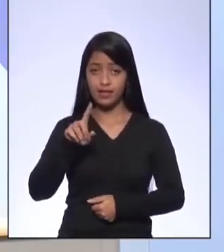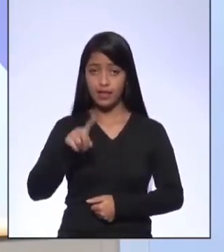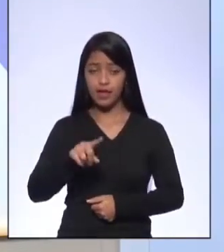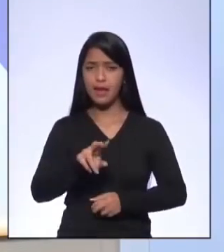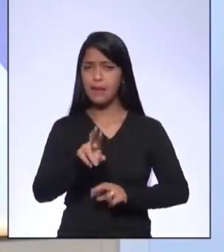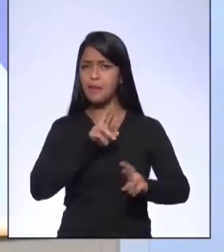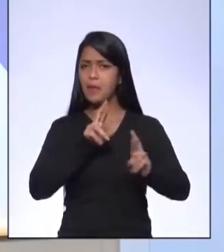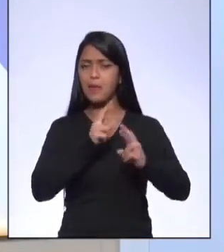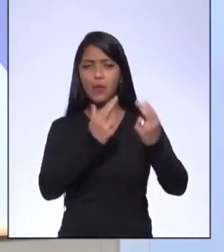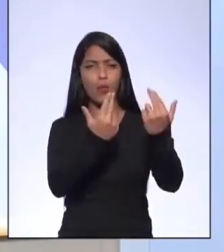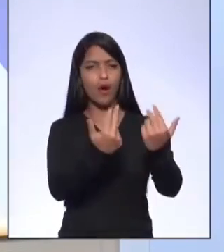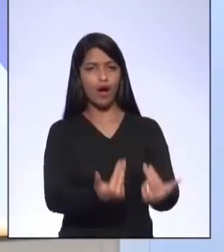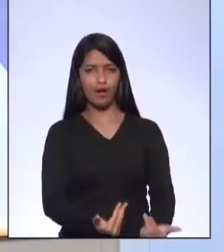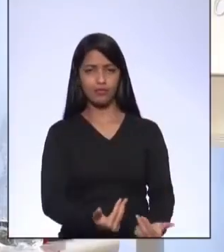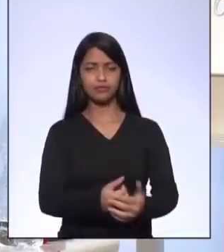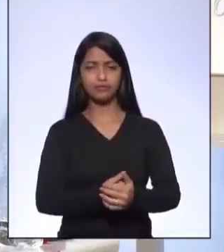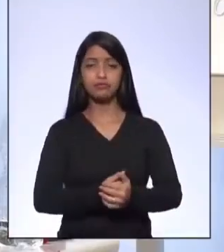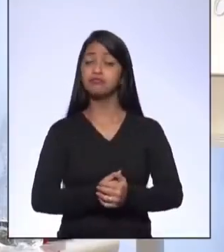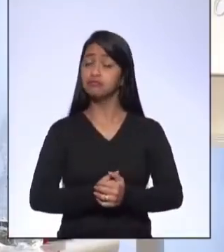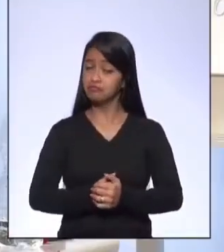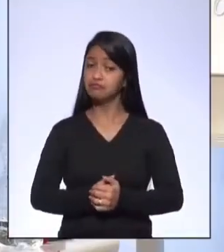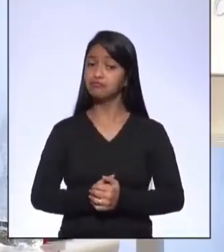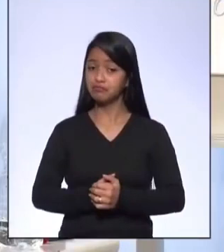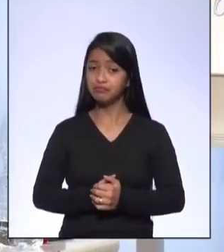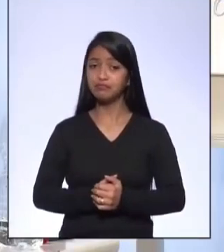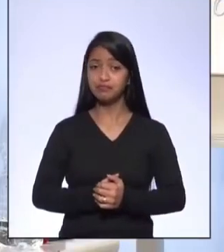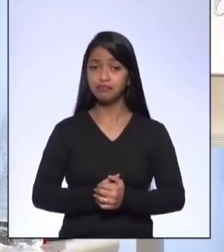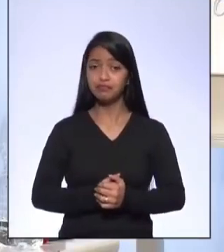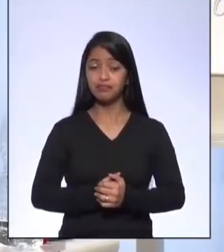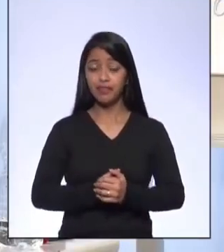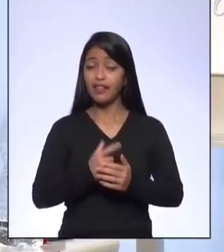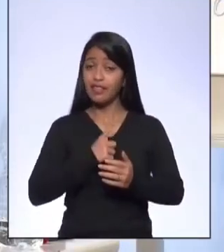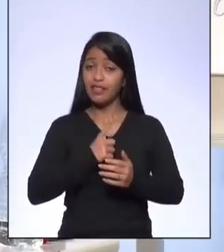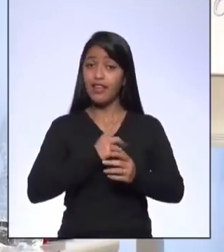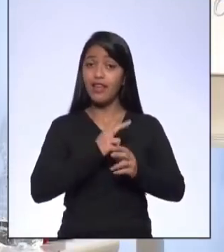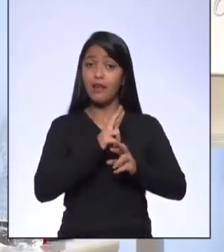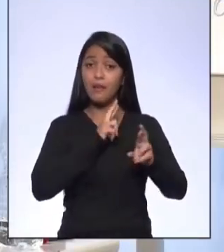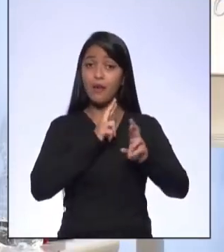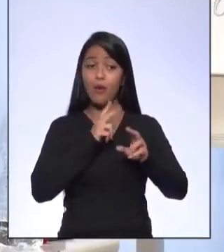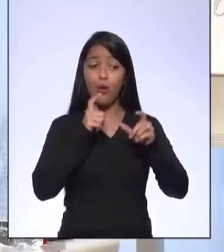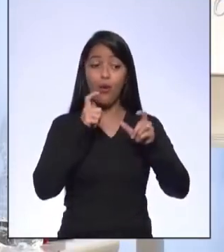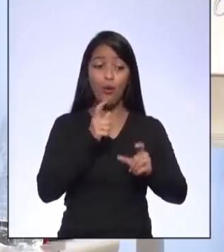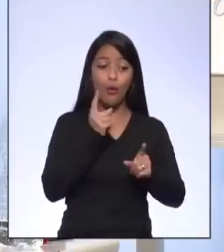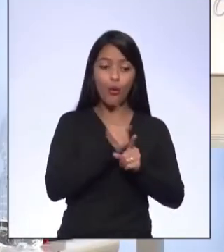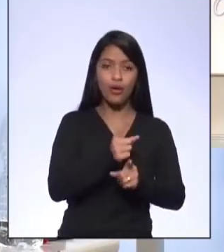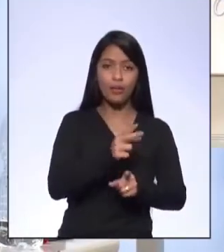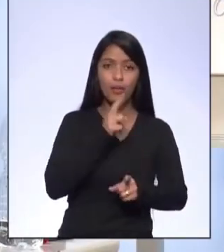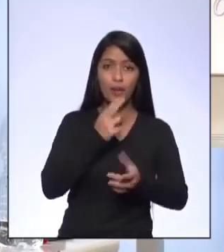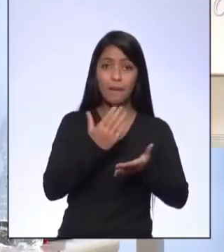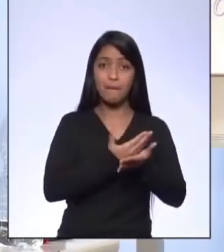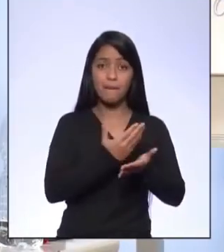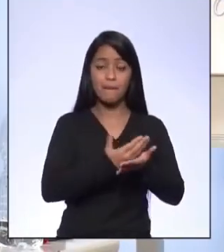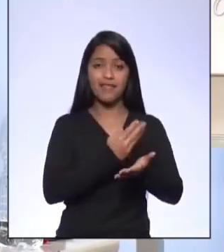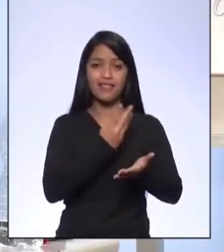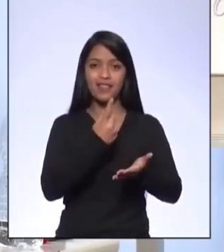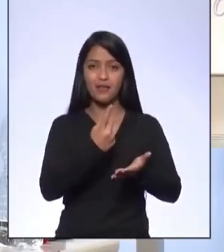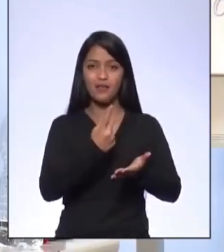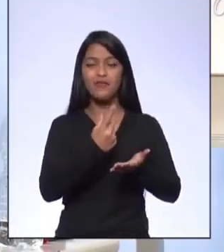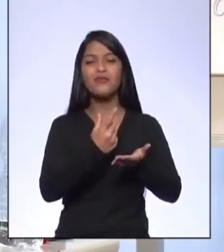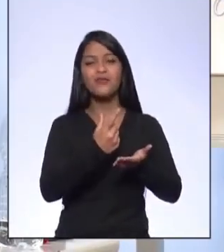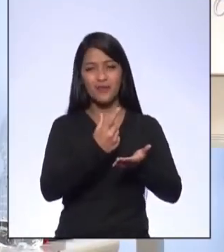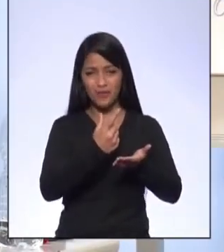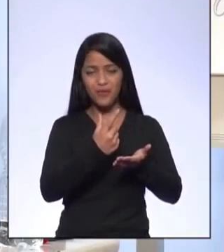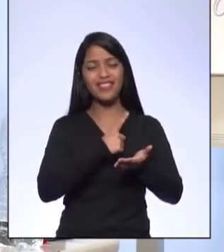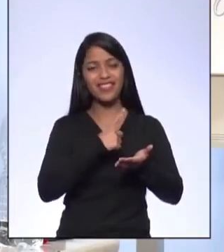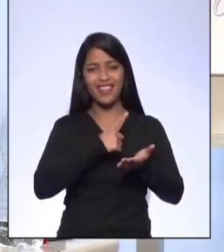mesmas respostas. Vocês veem que as respostas também estão no caderno do aluno, espero que vocês não tenham colado, está na página 31, vamos dar uma olhada como está no caderno